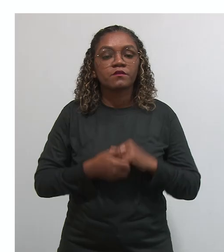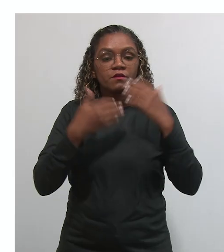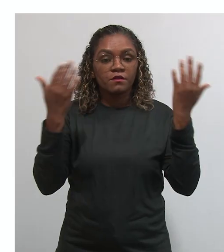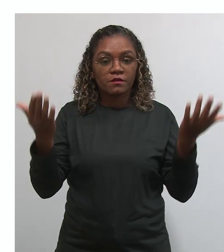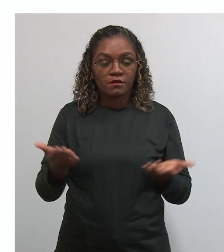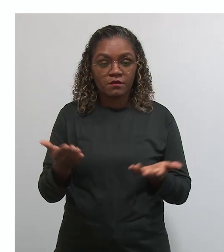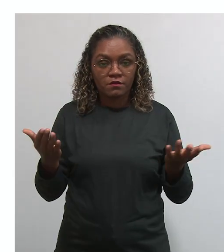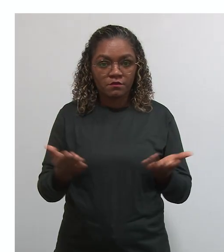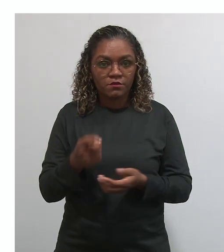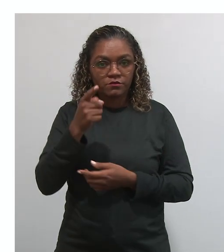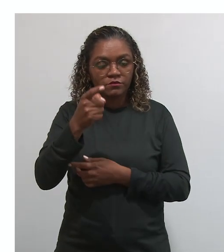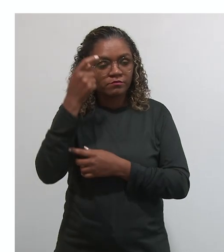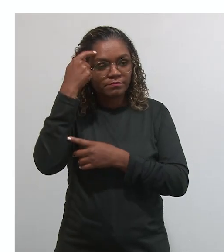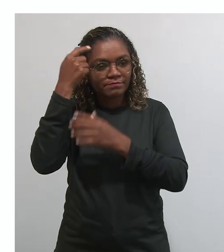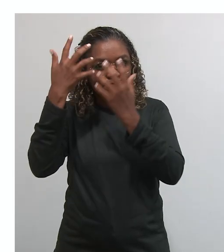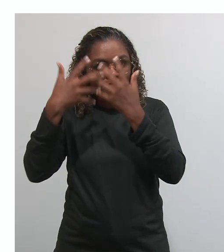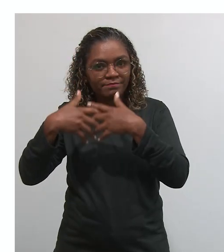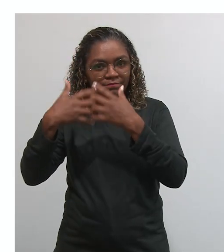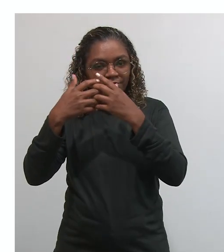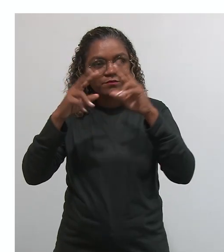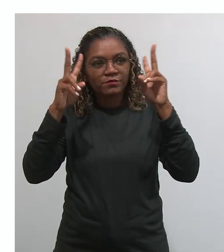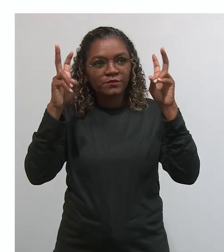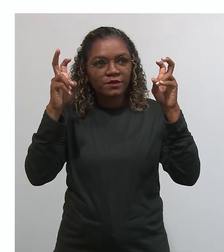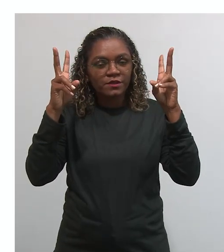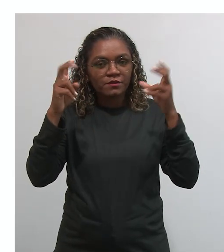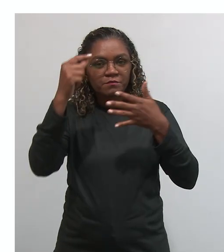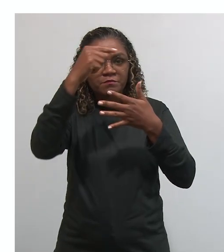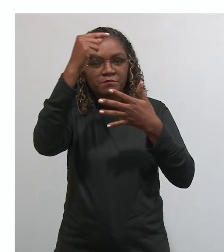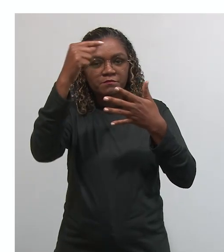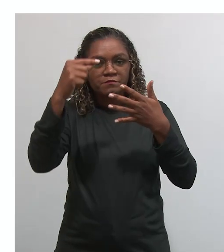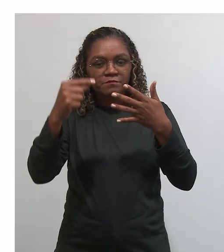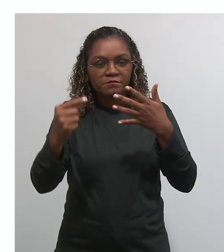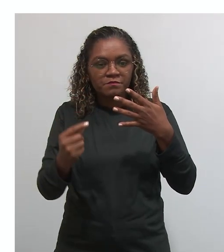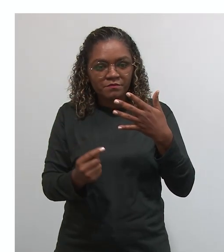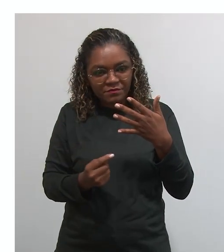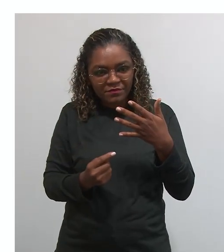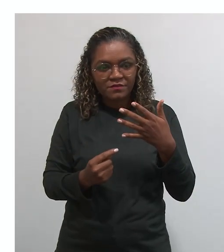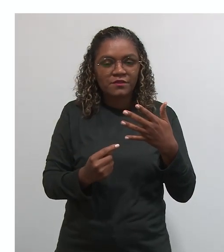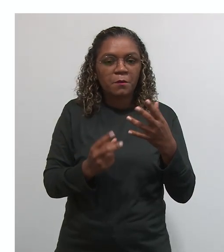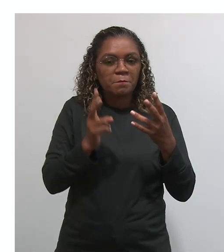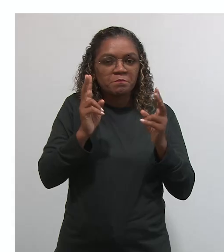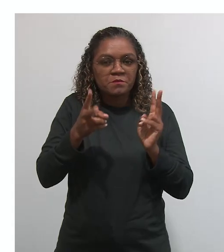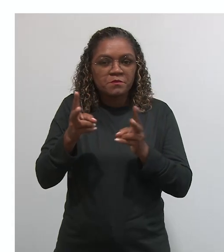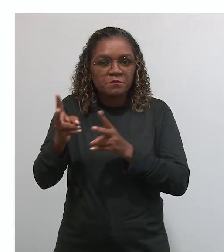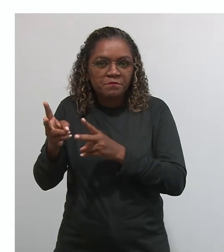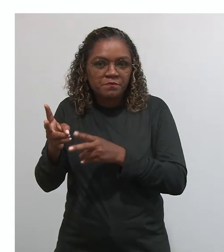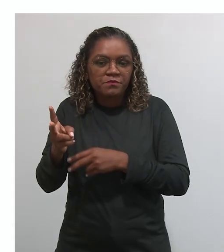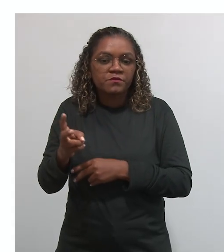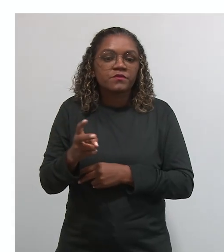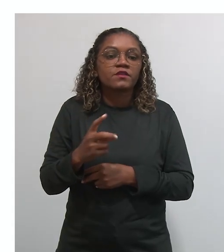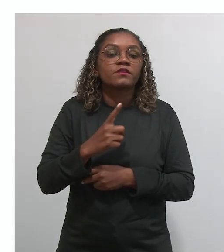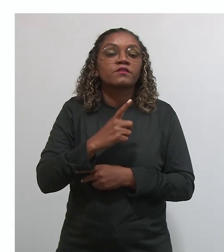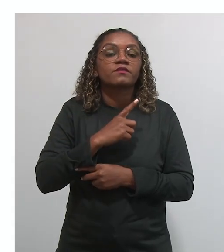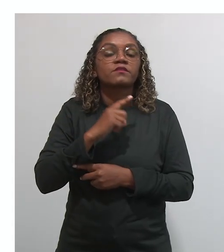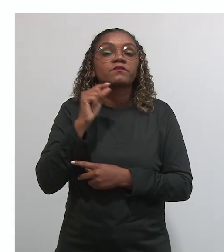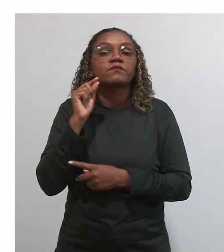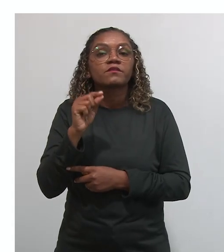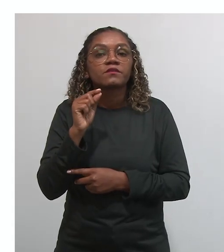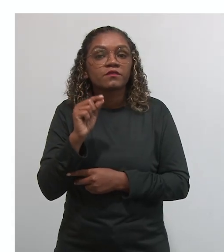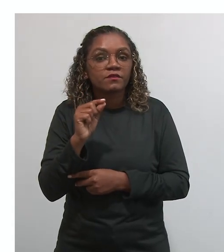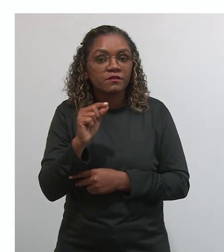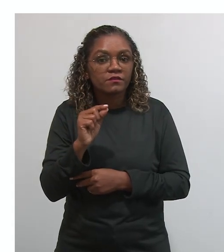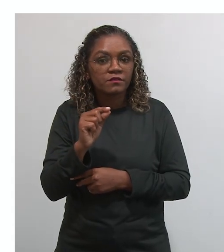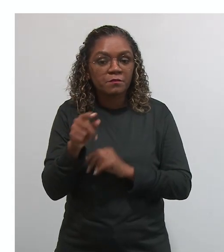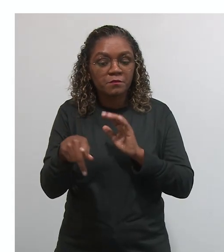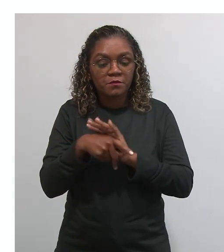Para você refletir um pouquinho mais, até sobre essas questões do nosso senso comum, nosso senso crítico, trazendo para a